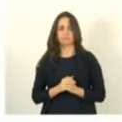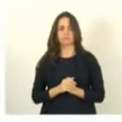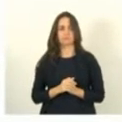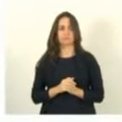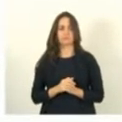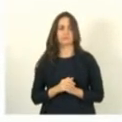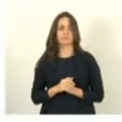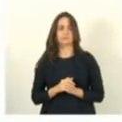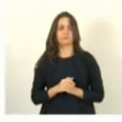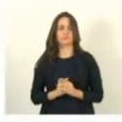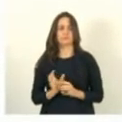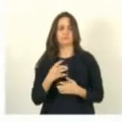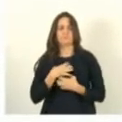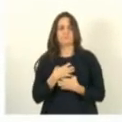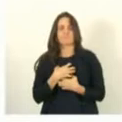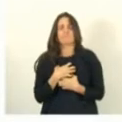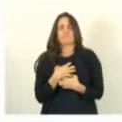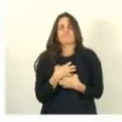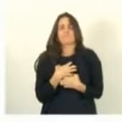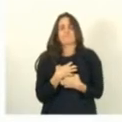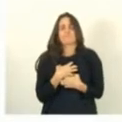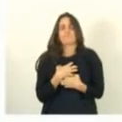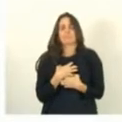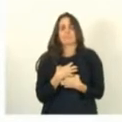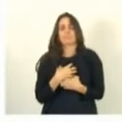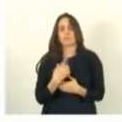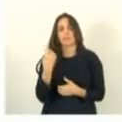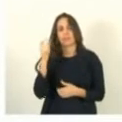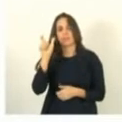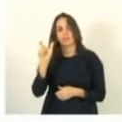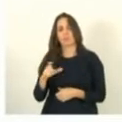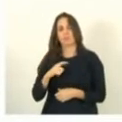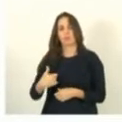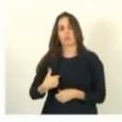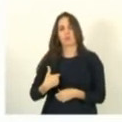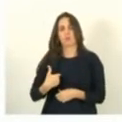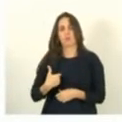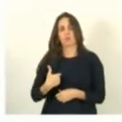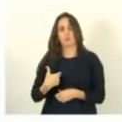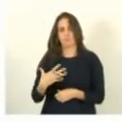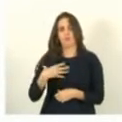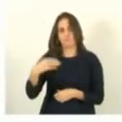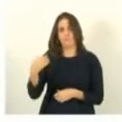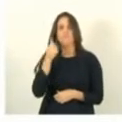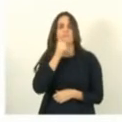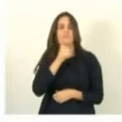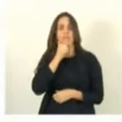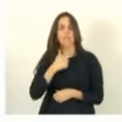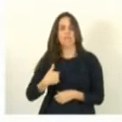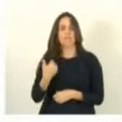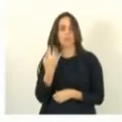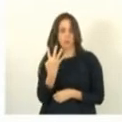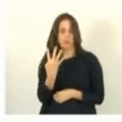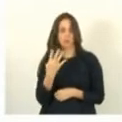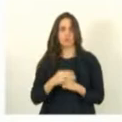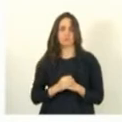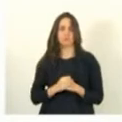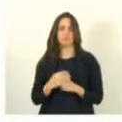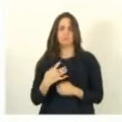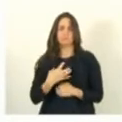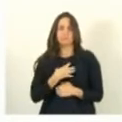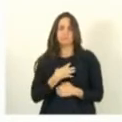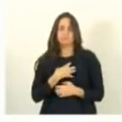Eu fiquei extremamente arrasado, eu tenho uma filha de 4 anos, eu vi o sofrimento, quem acompanhou, ela fez um